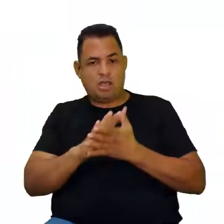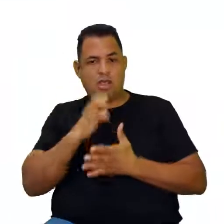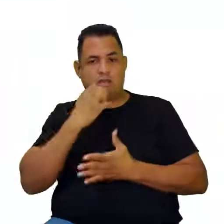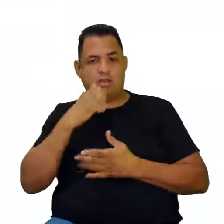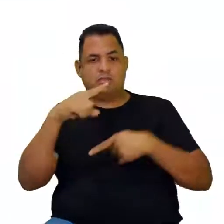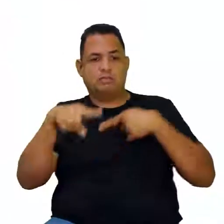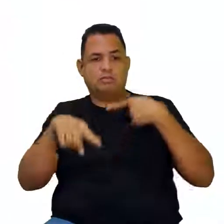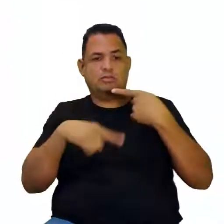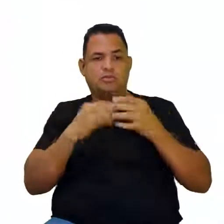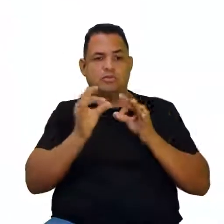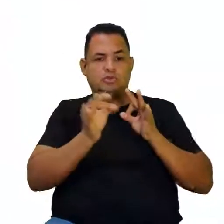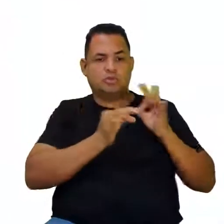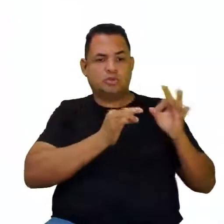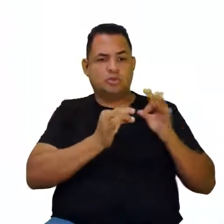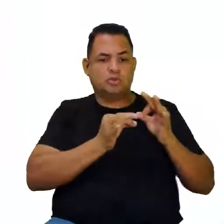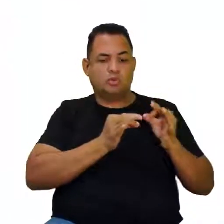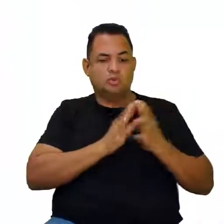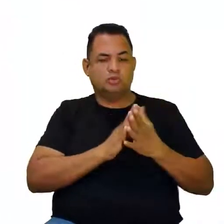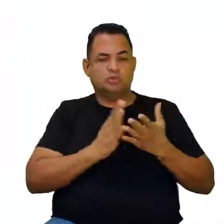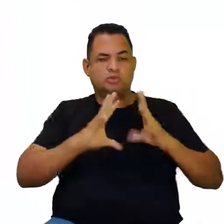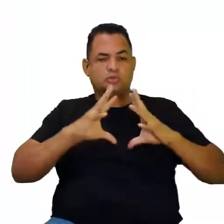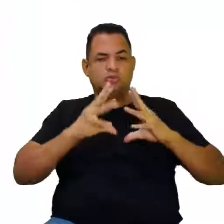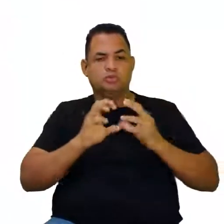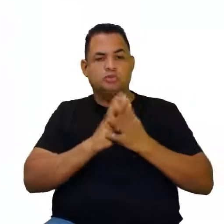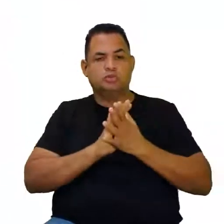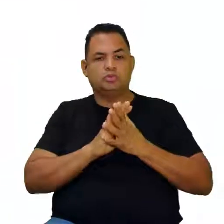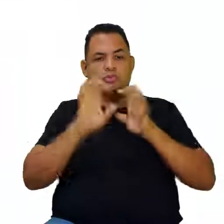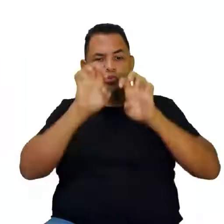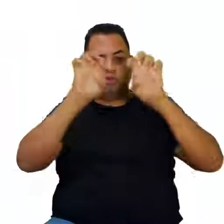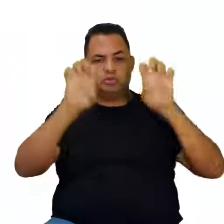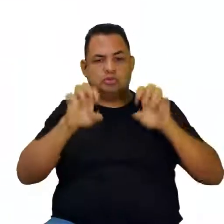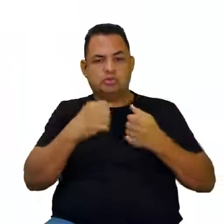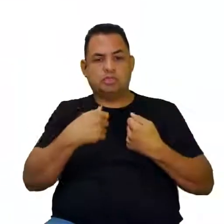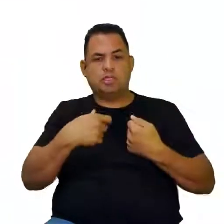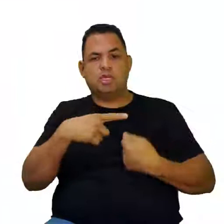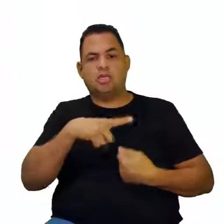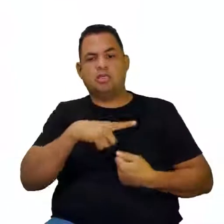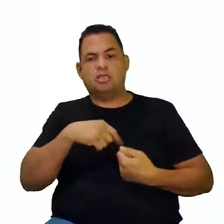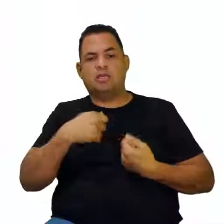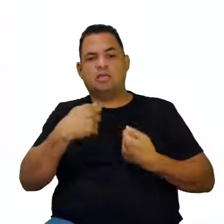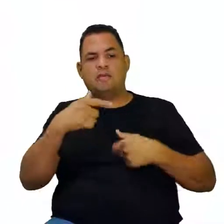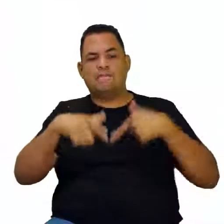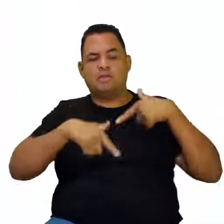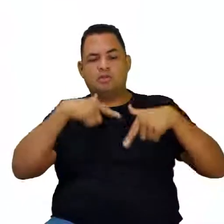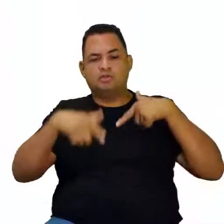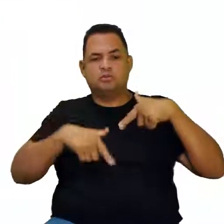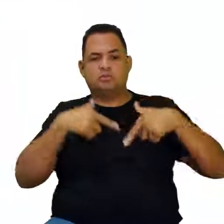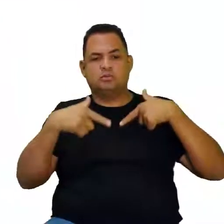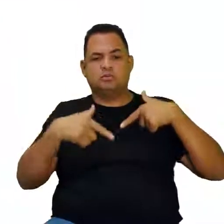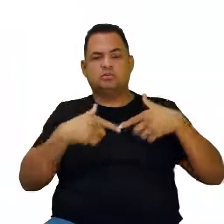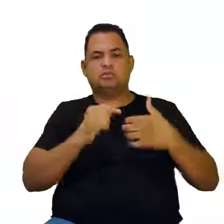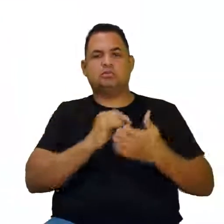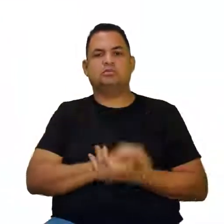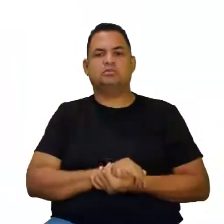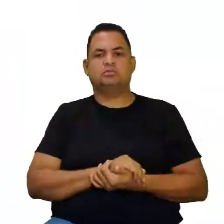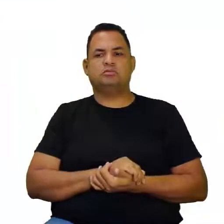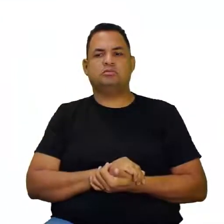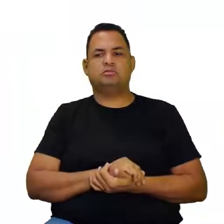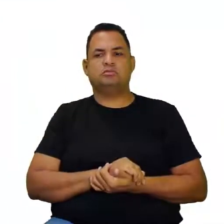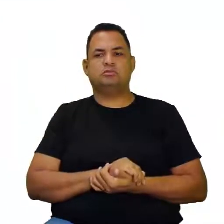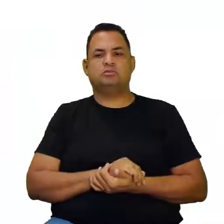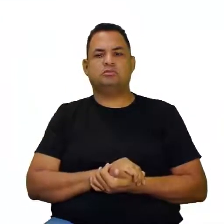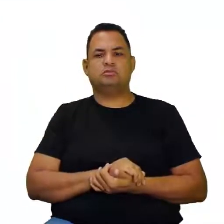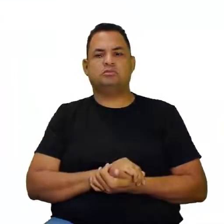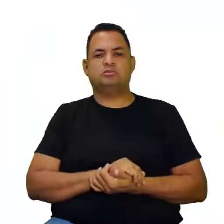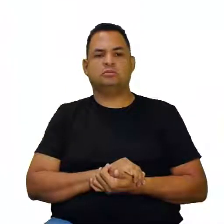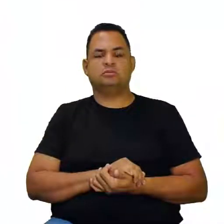depois de instalada a infraestrutura necessária para a sua produção. Então, aqui, ele está falando